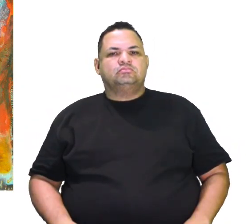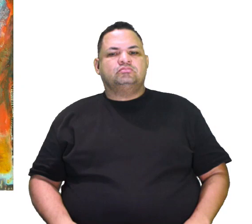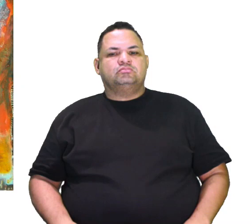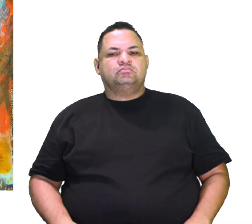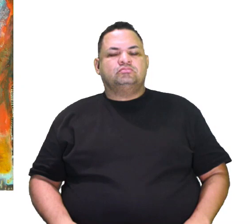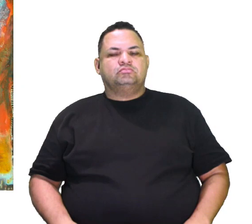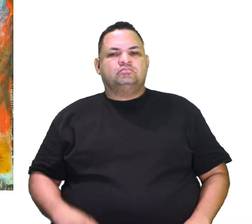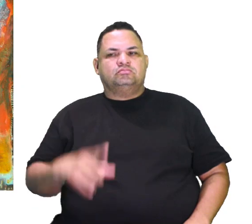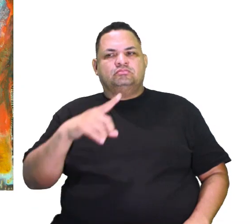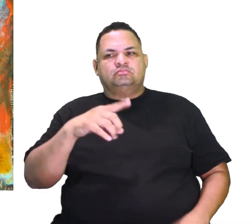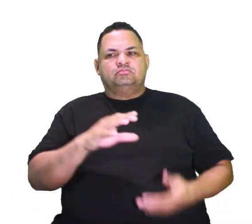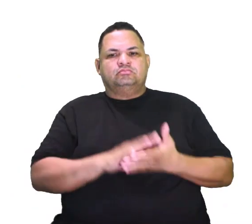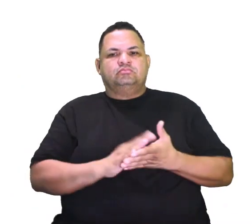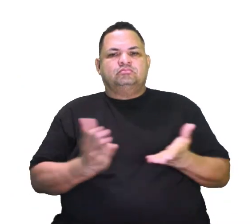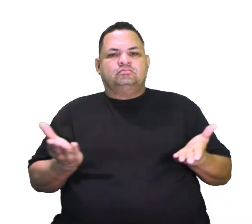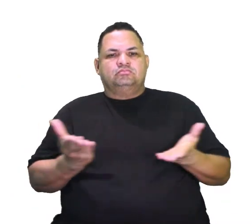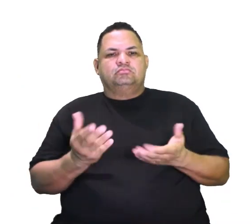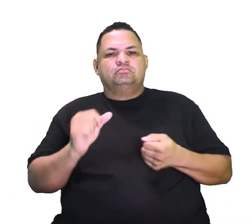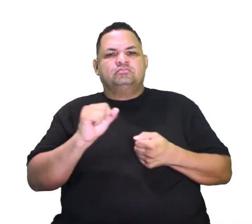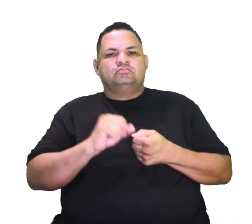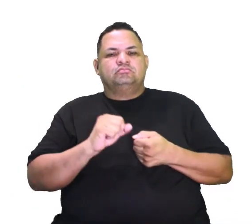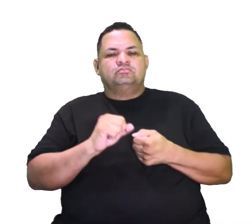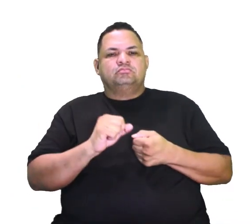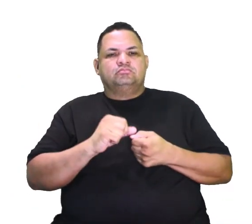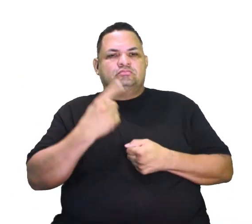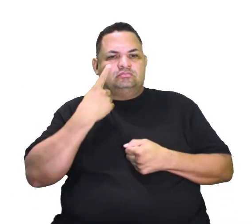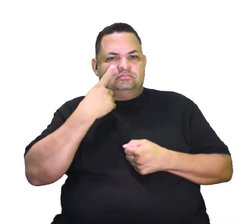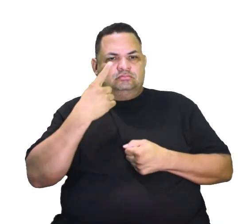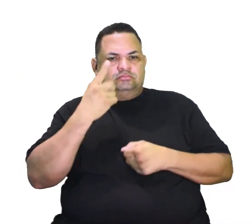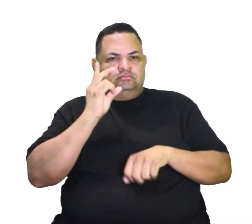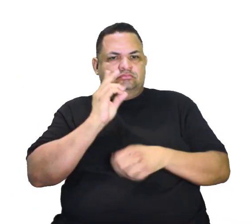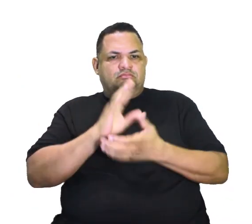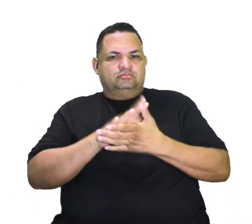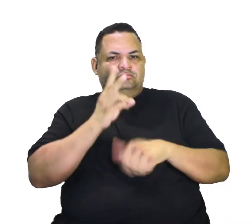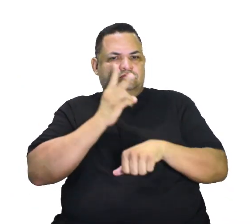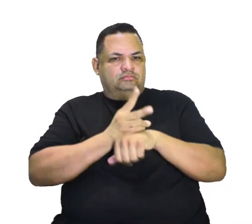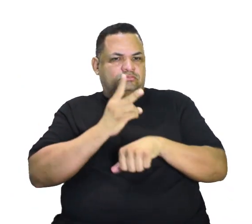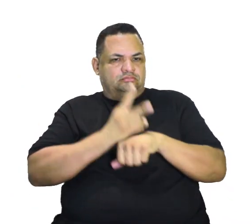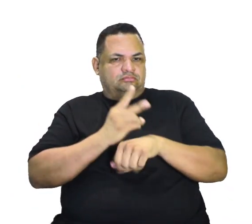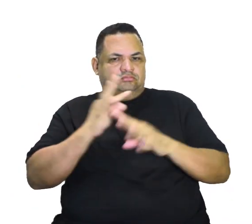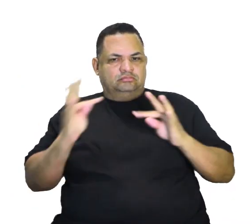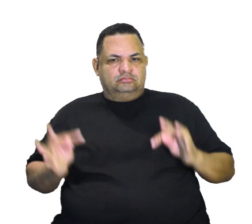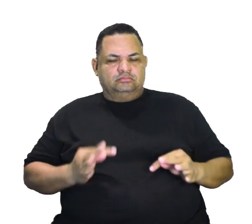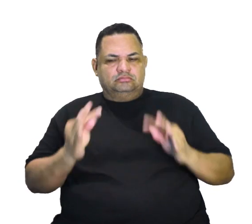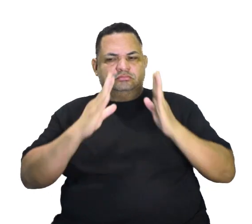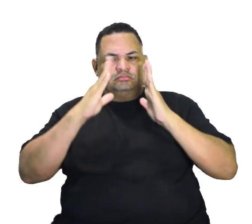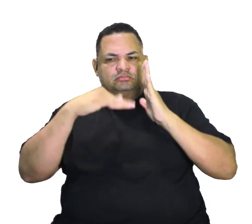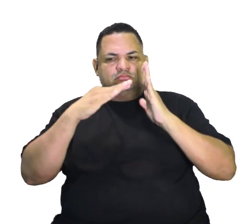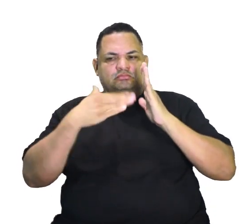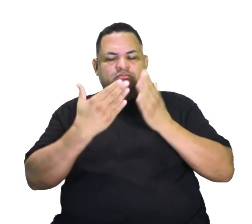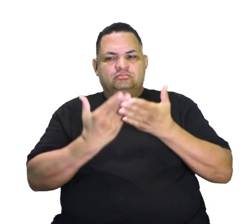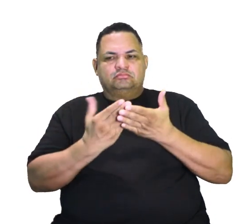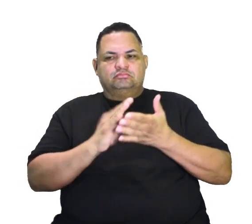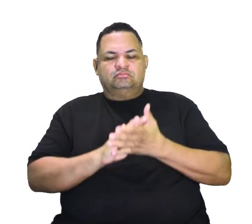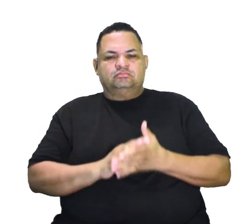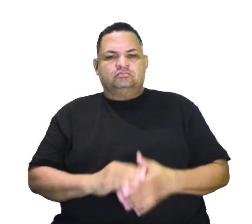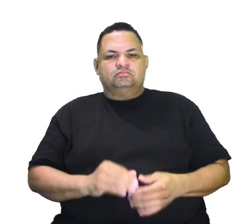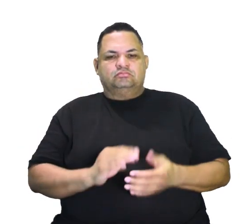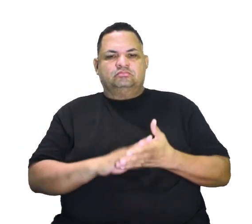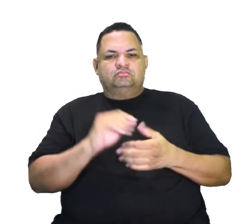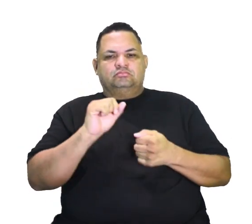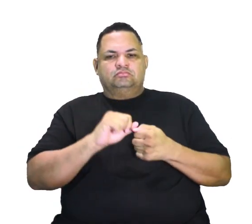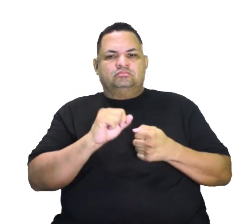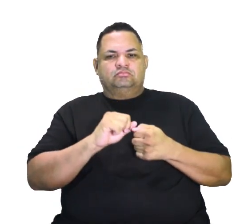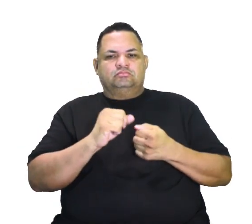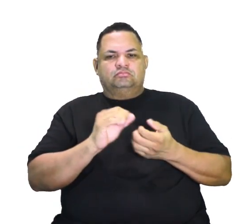ele. Então, isso é muito interessante. Então, nós vamos fazer agora, ver uma matéria jornalística sobre as técnicas